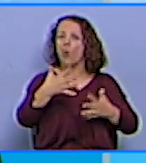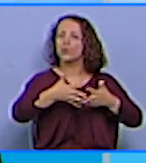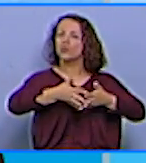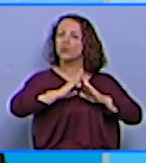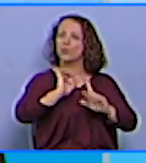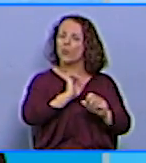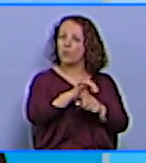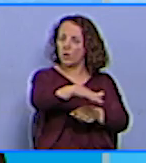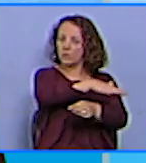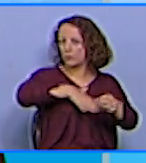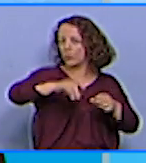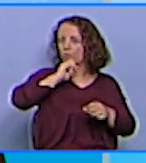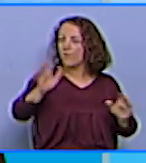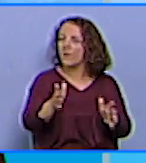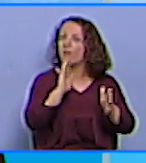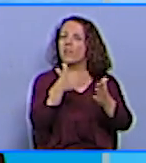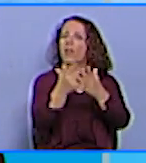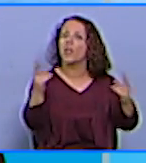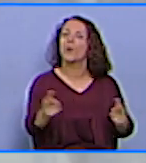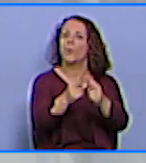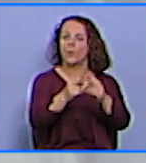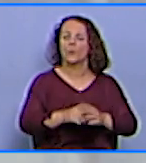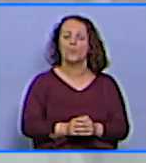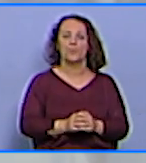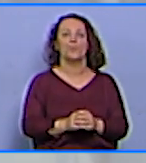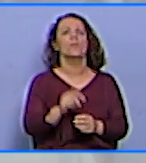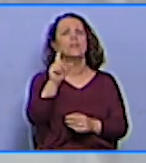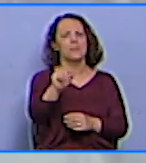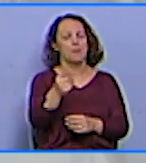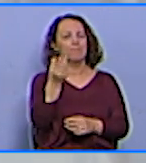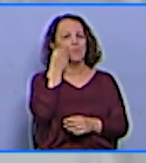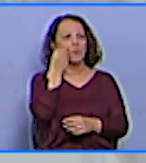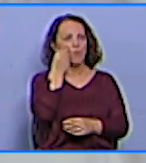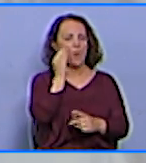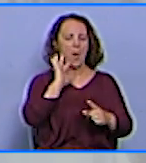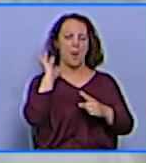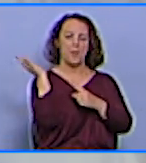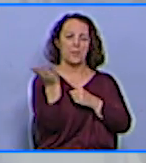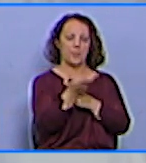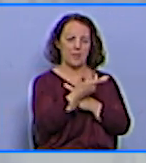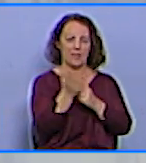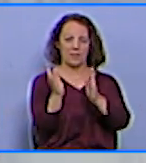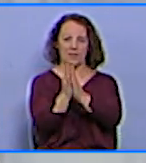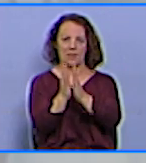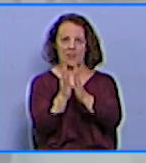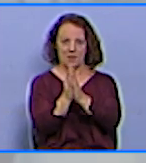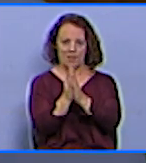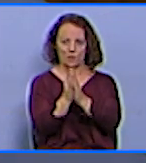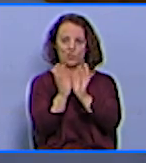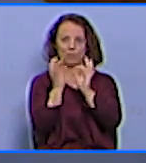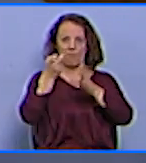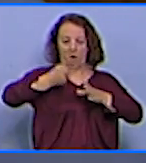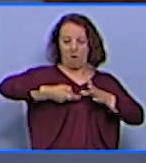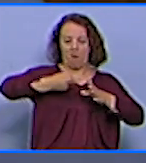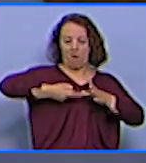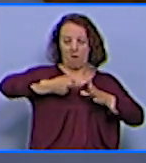ter esse encontro. Pensar o desconfinamento também nos ambientes de culto é a tarefa destes dias, não é? É a